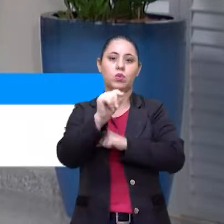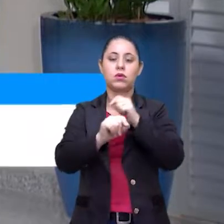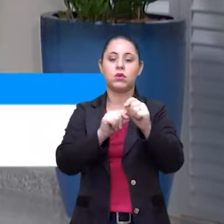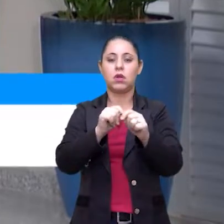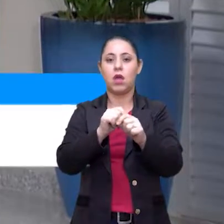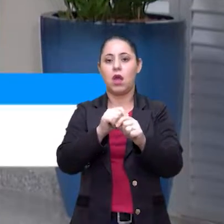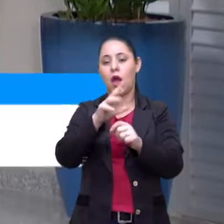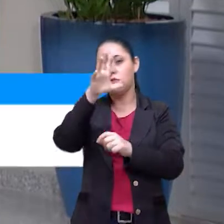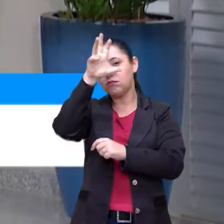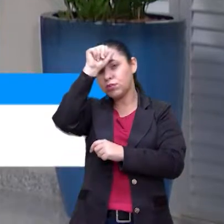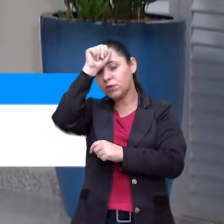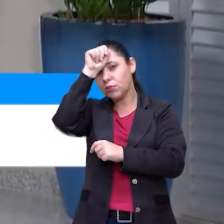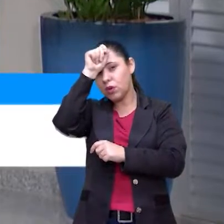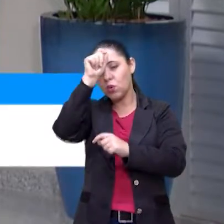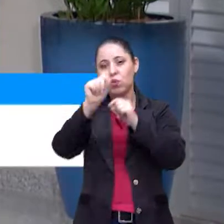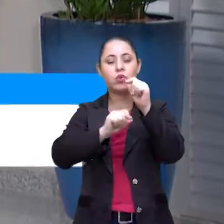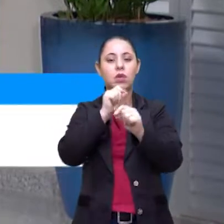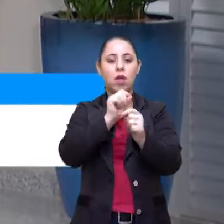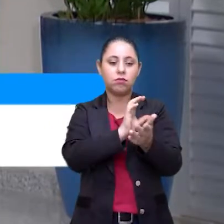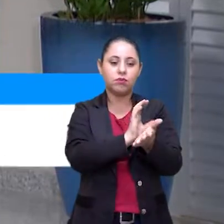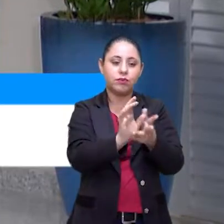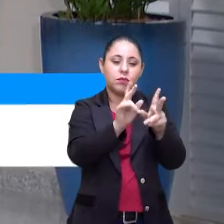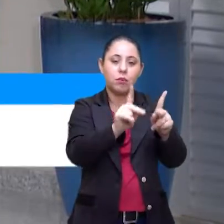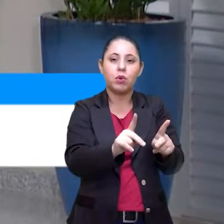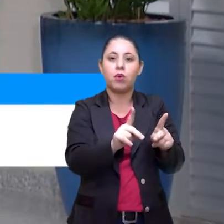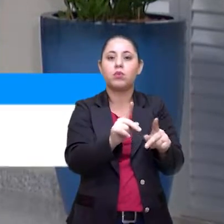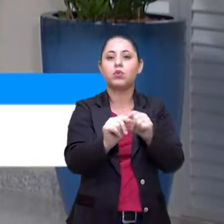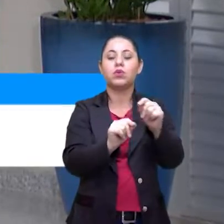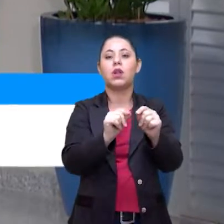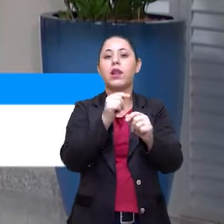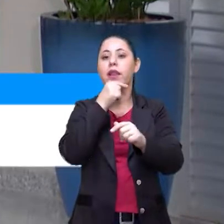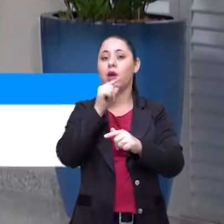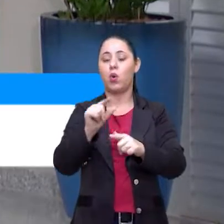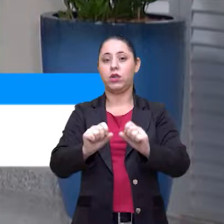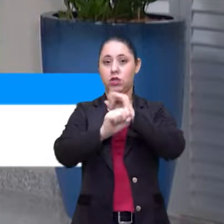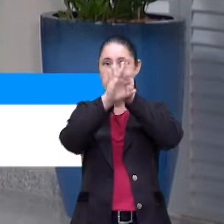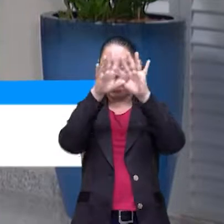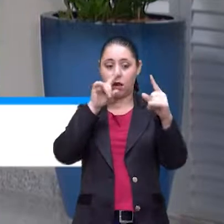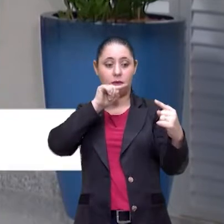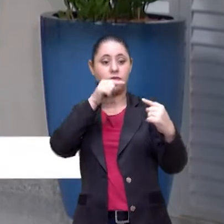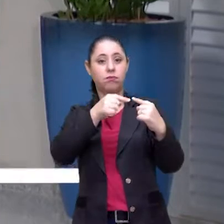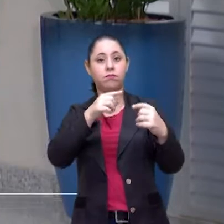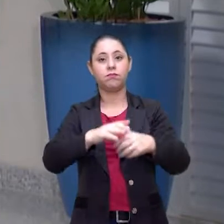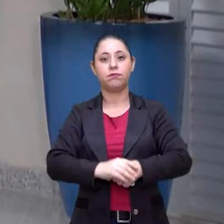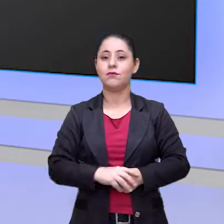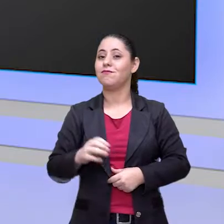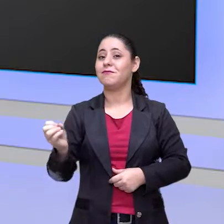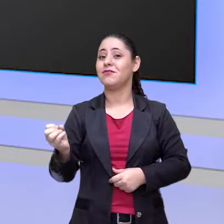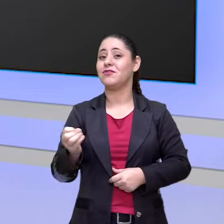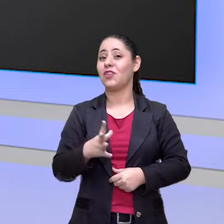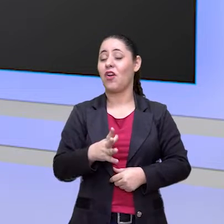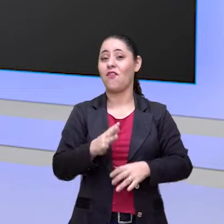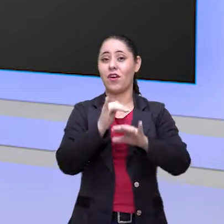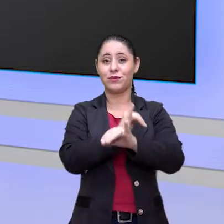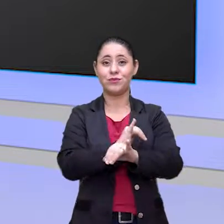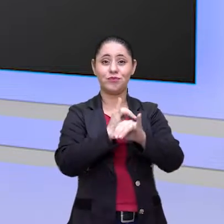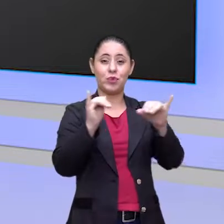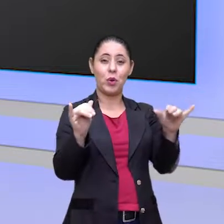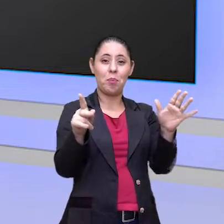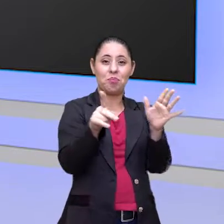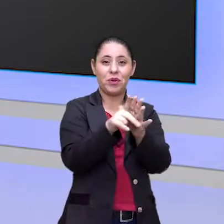de ensino, a apropriação dos fundamentos das finanças públicas por meio de linguagem clara e direta. Novidade